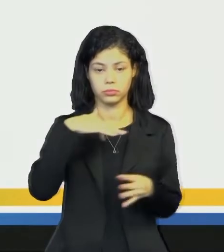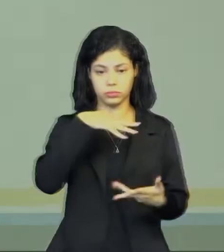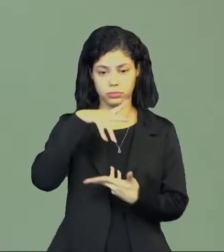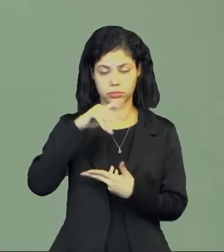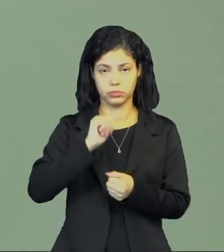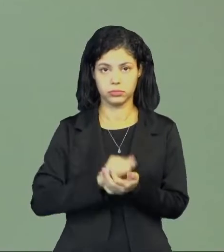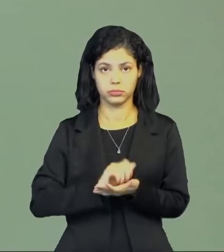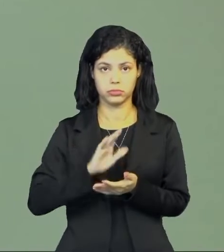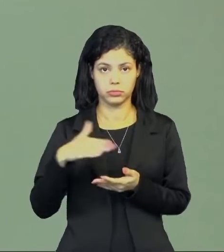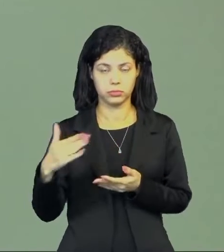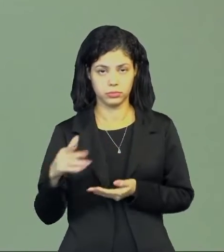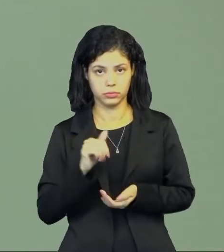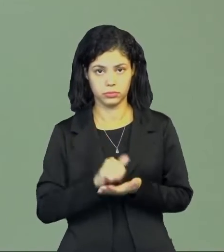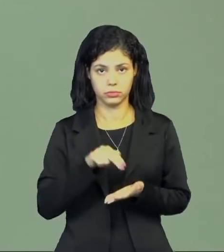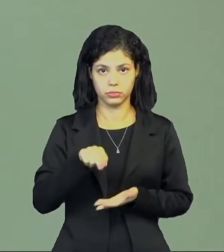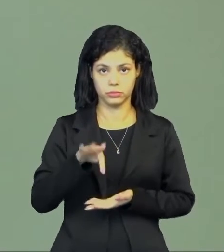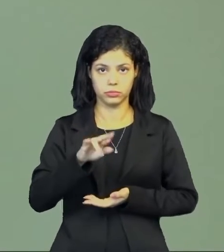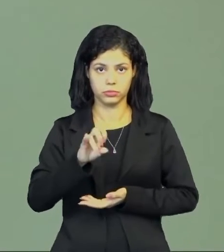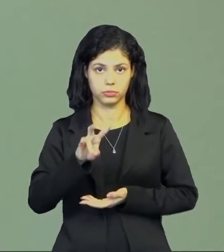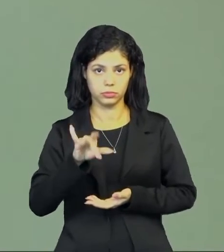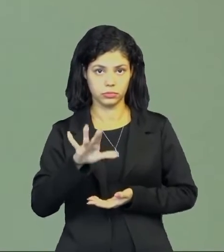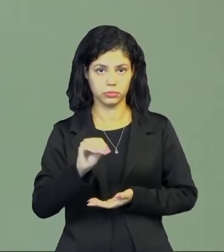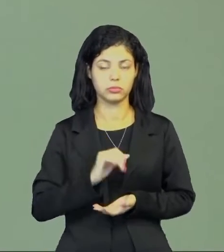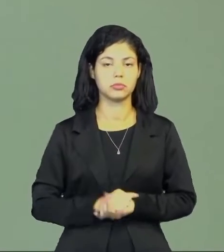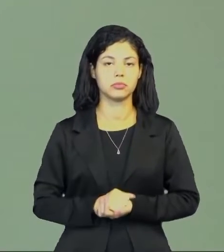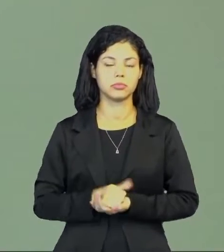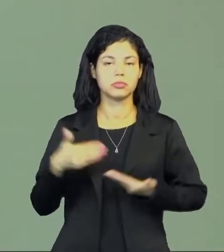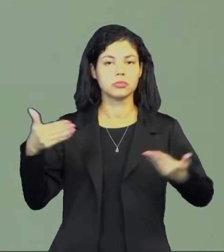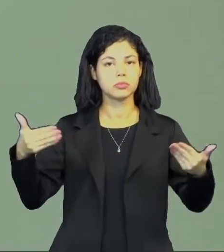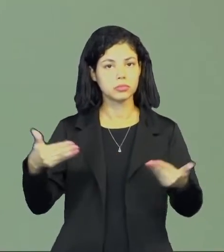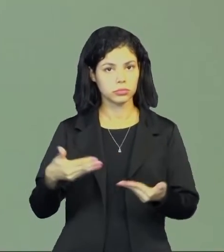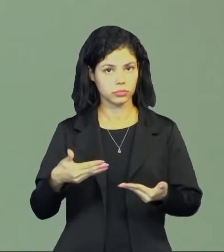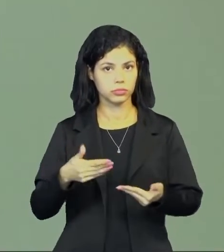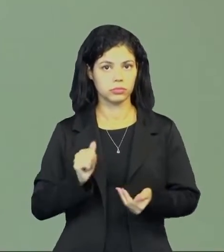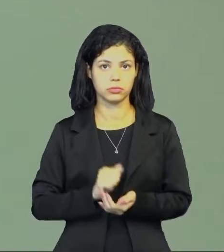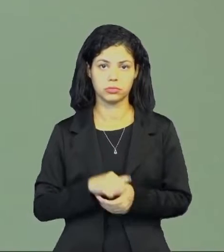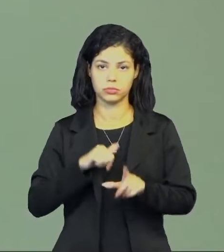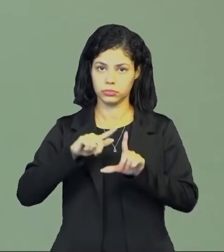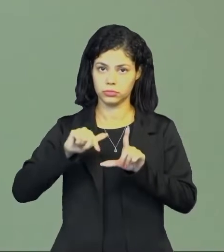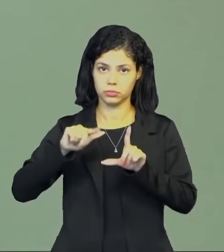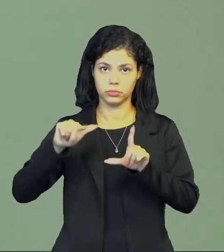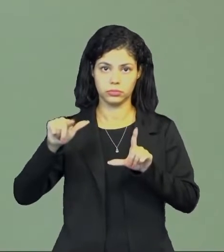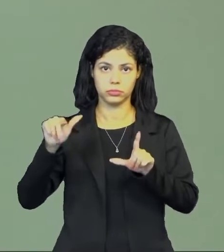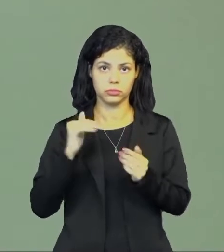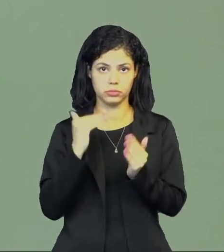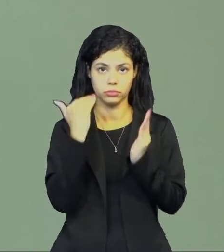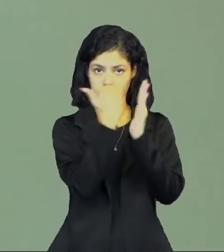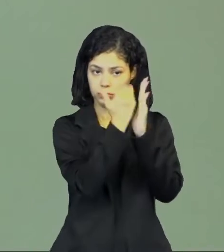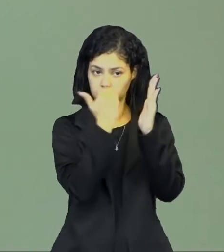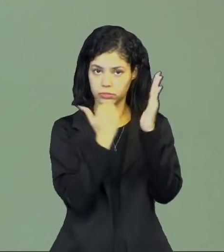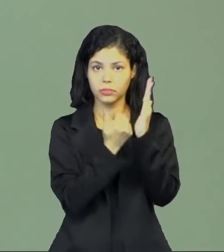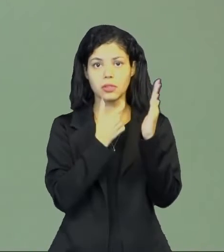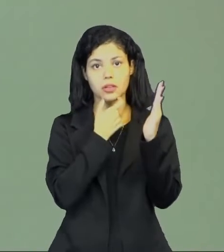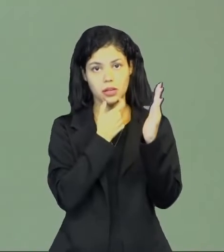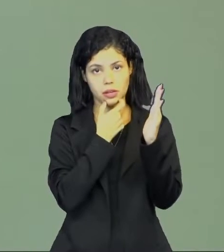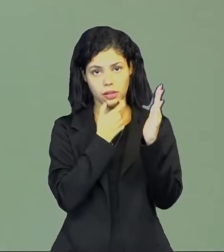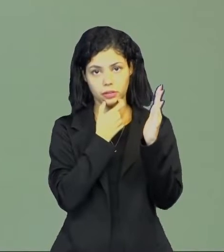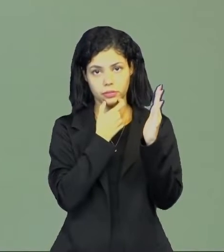o tocante é falantes nativos, tá? E agora, nos gráficos que mostram que ele está abaixo do inglês,